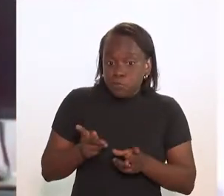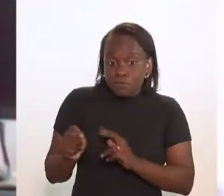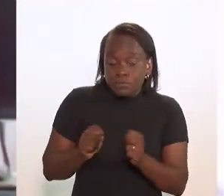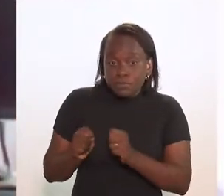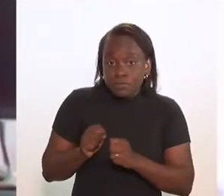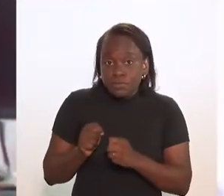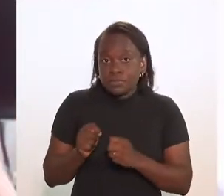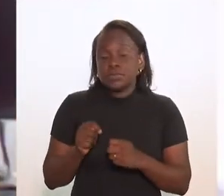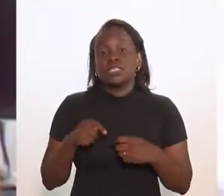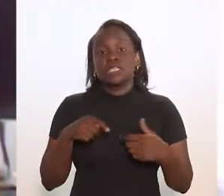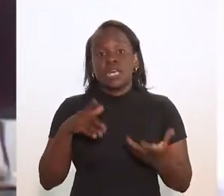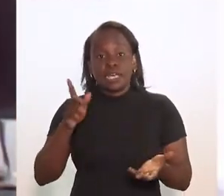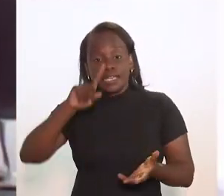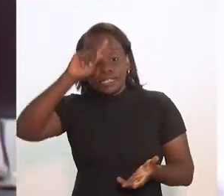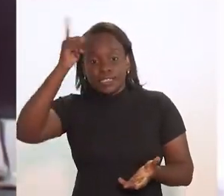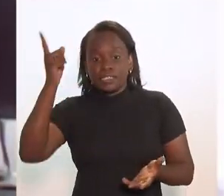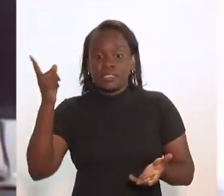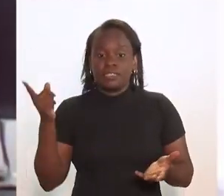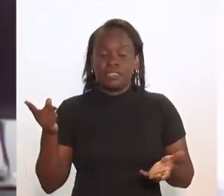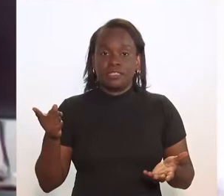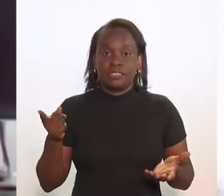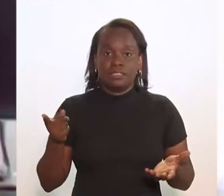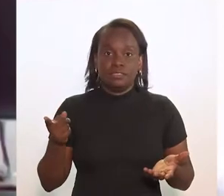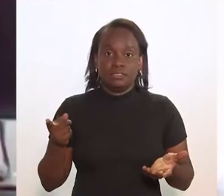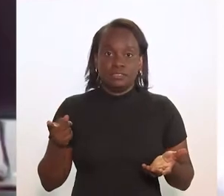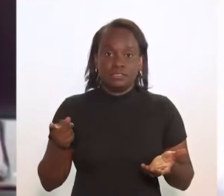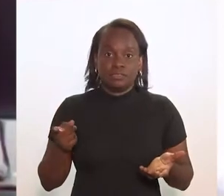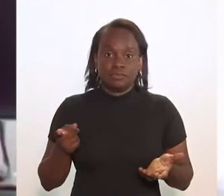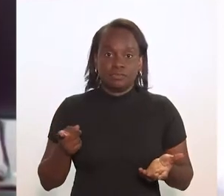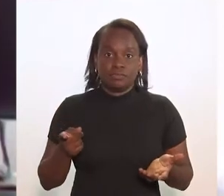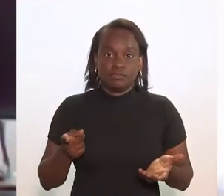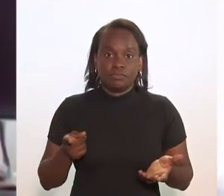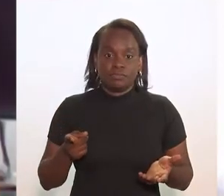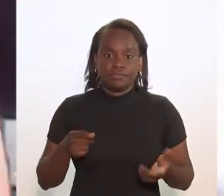dos empregos, a gente criar